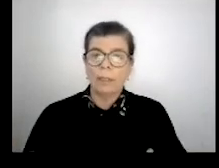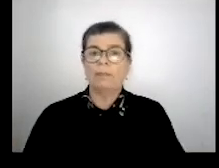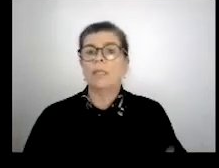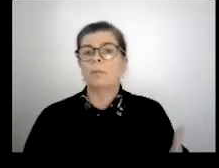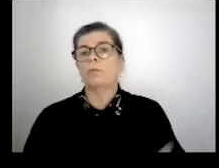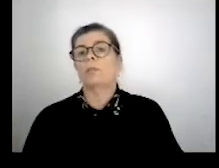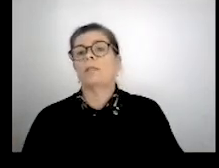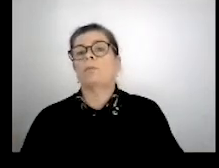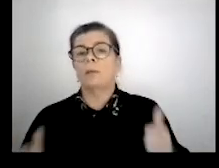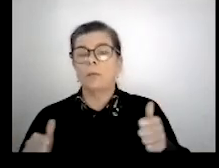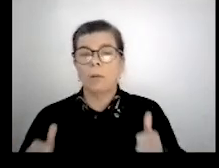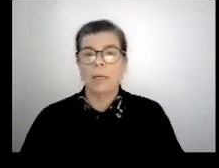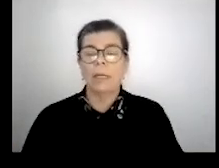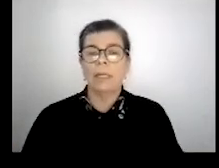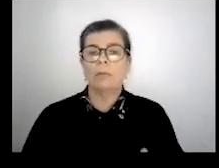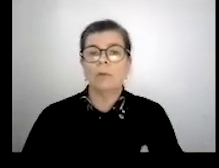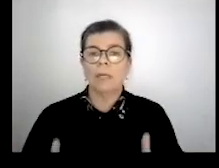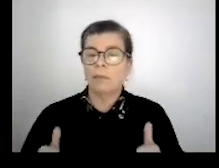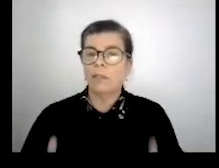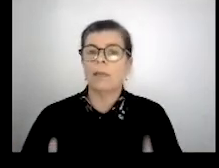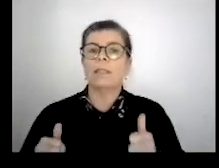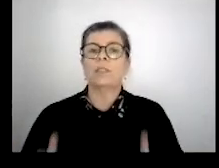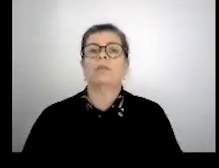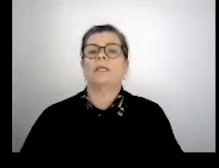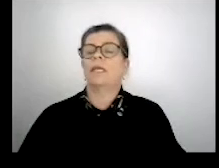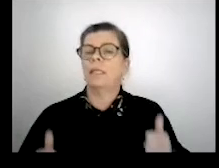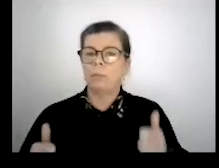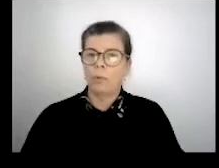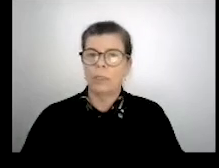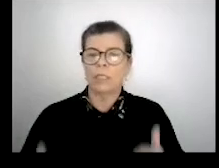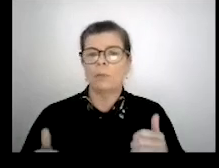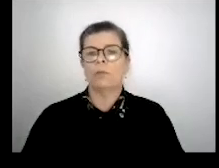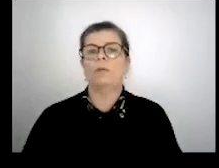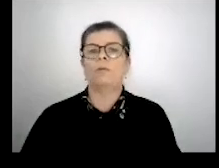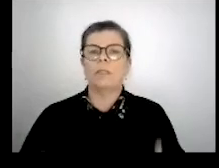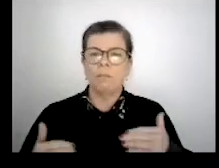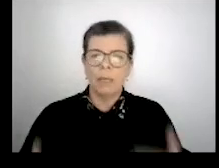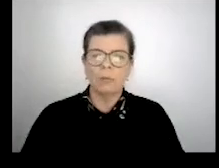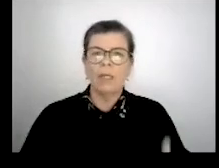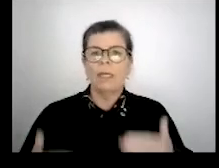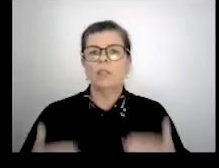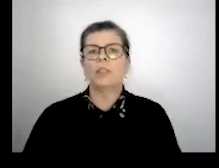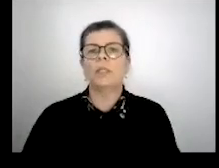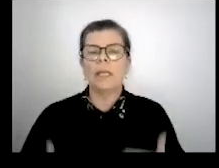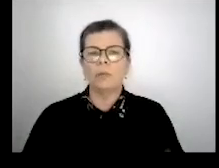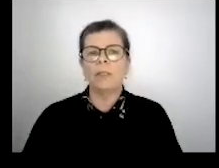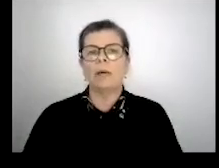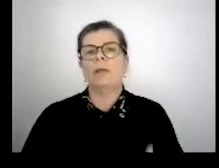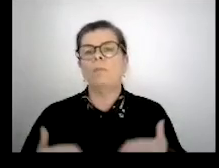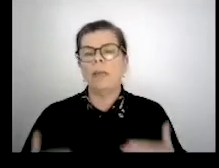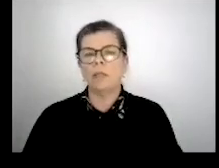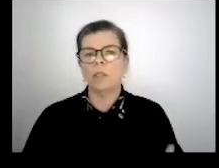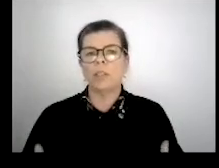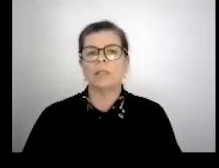funciona. Várias pessoas já disseram o plano está ok, cabe o quê? Cada vez mais a gente fazer quem está na ponta, que as pessoas têm conhecimento, que a gente treine. O